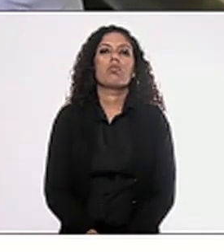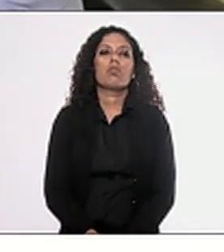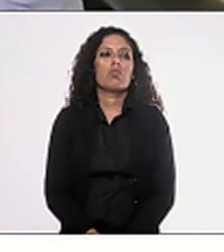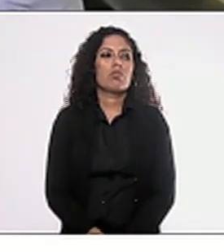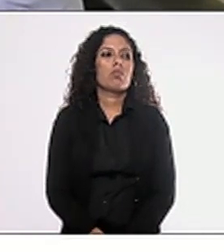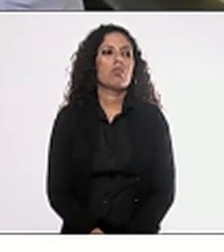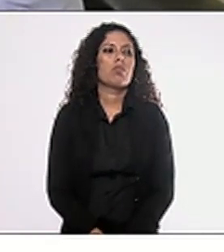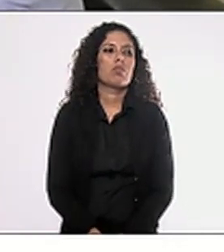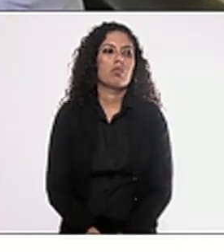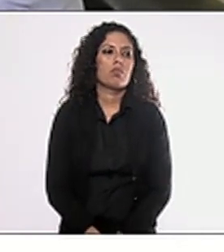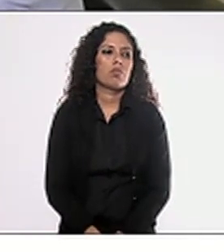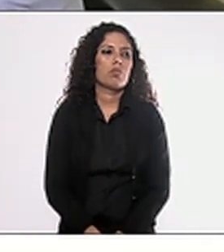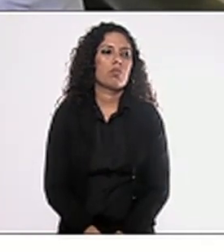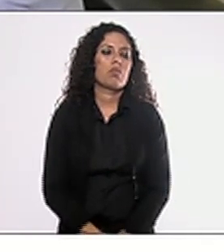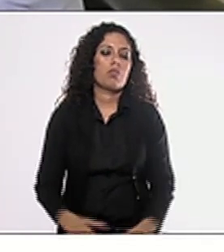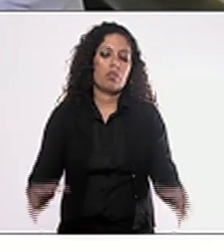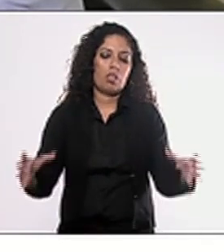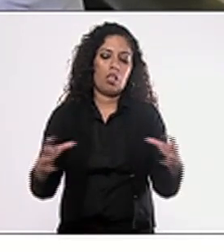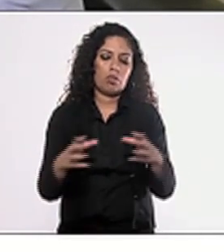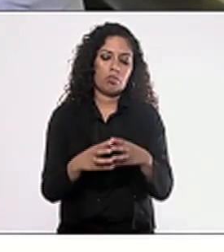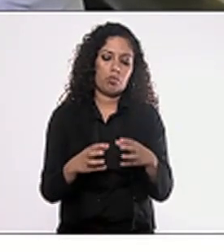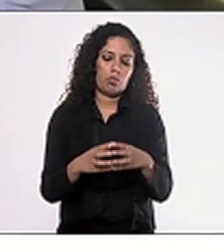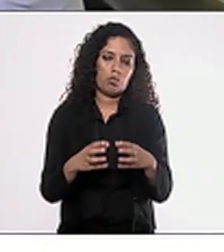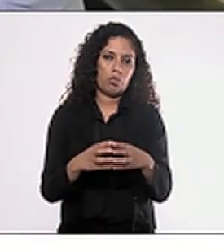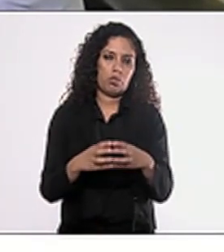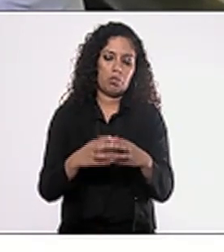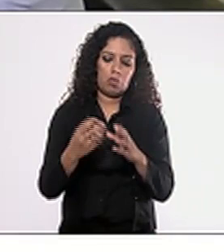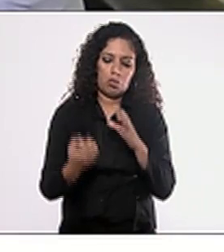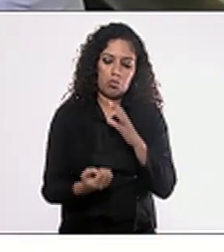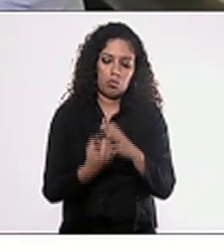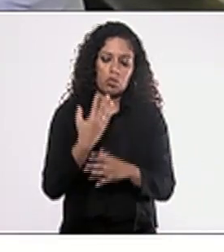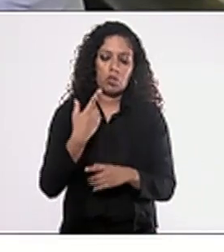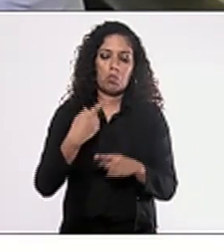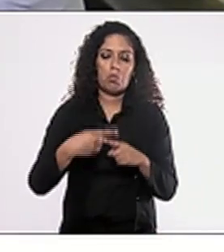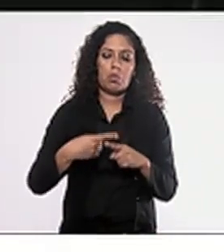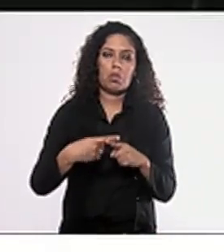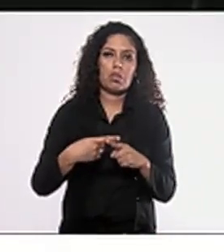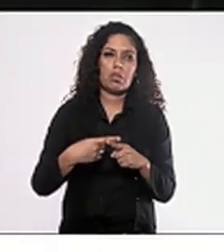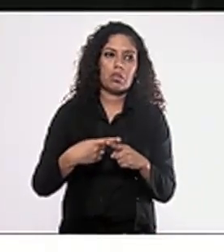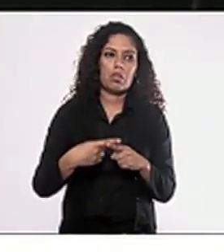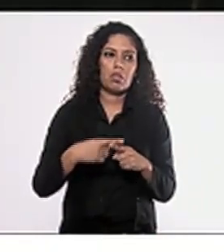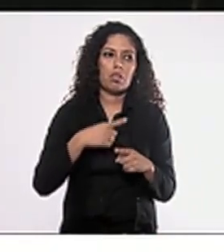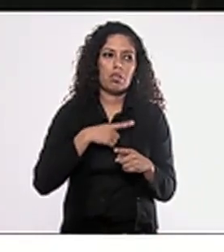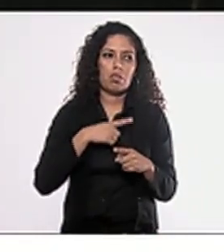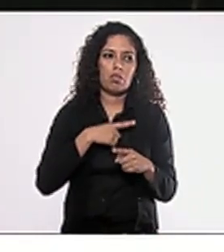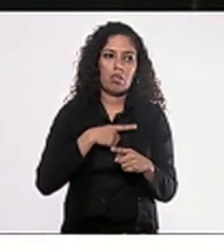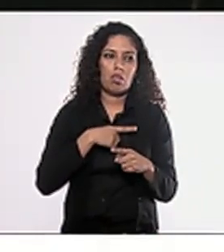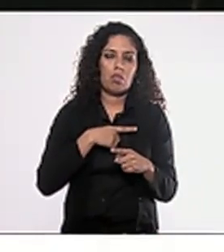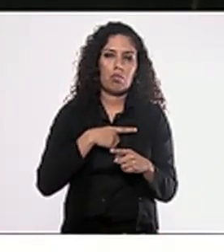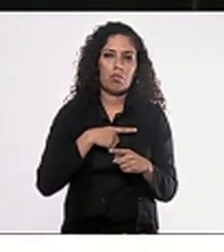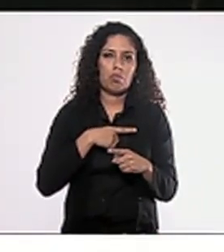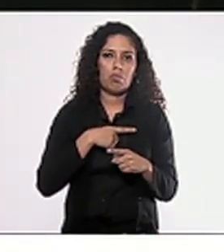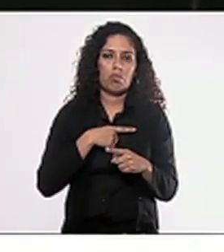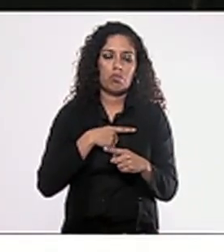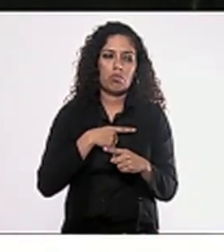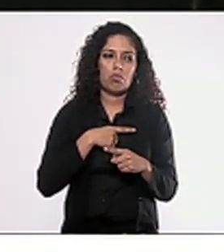Olha, essa comissão, ela foi criada diante uma série de